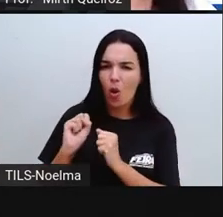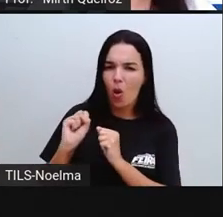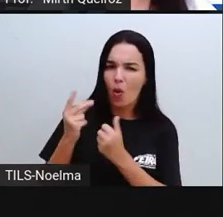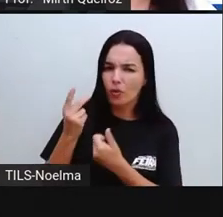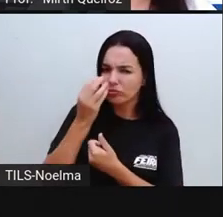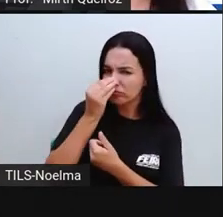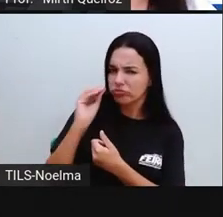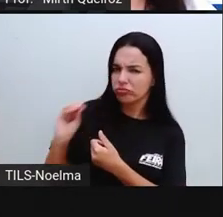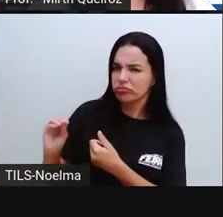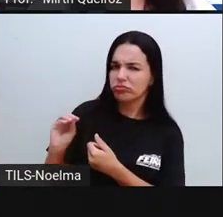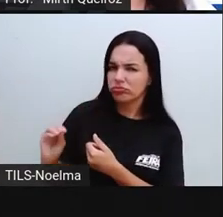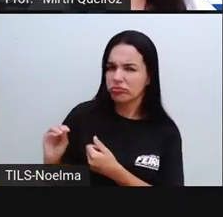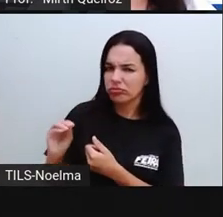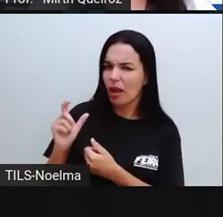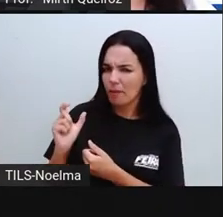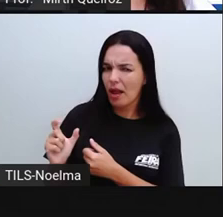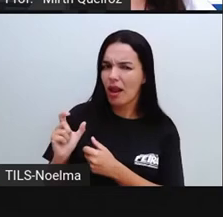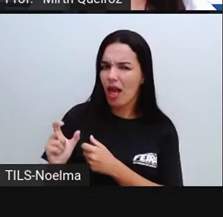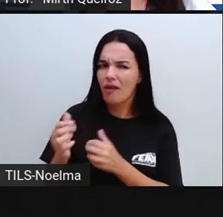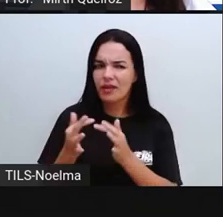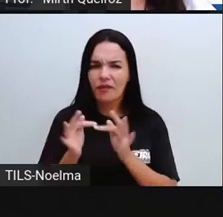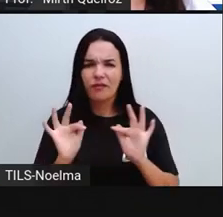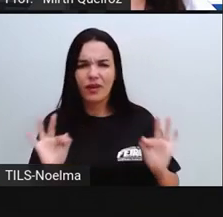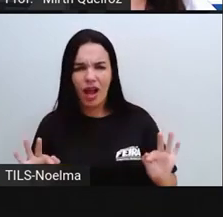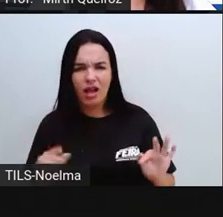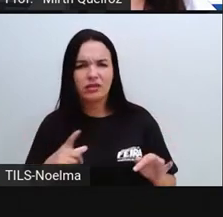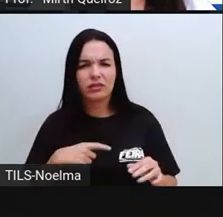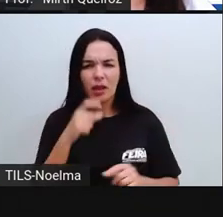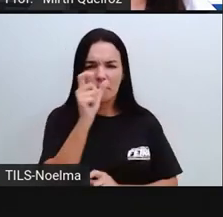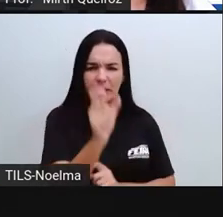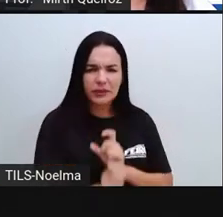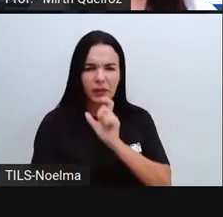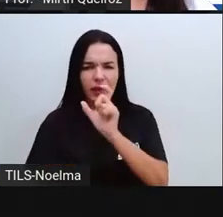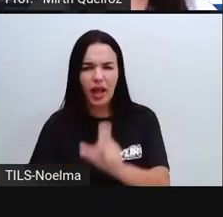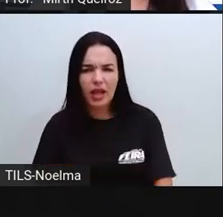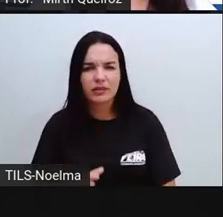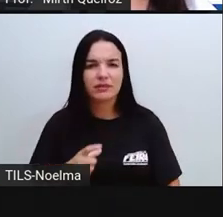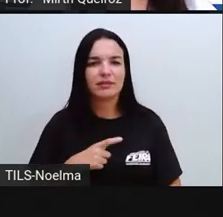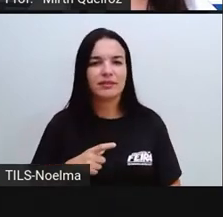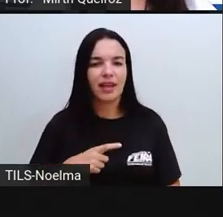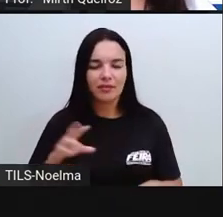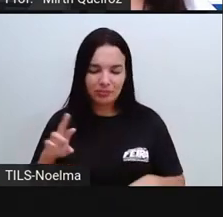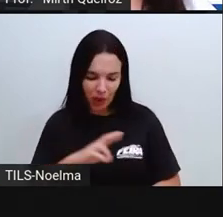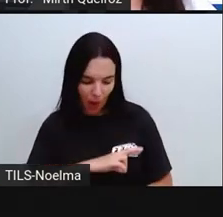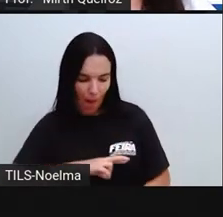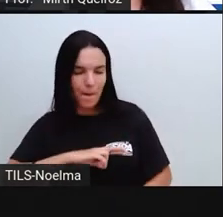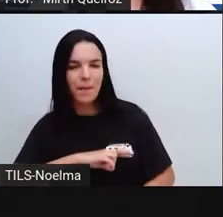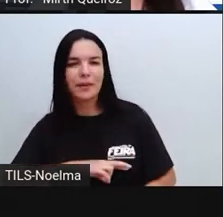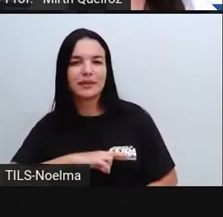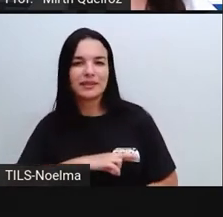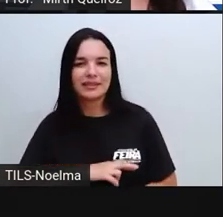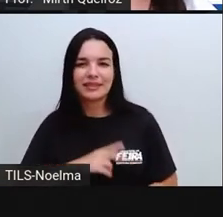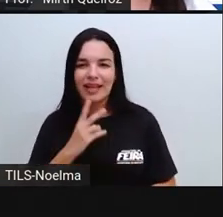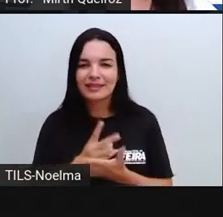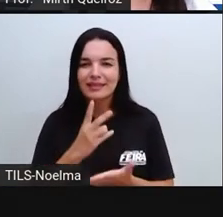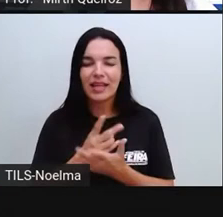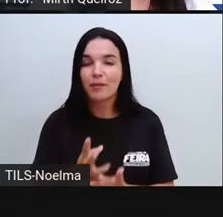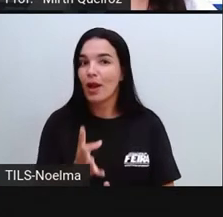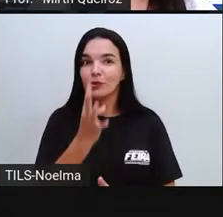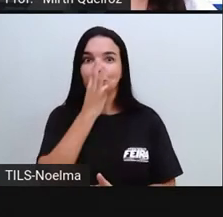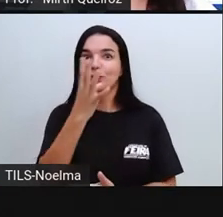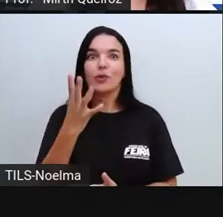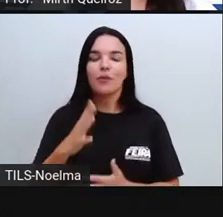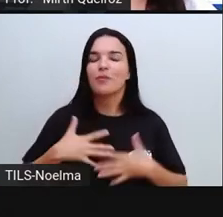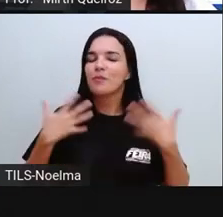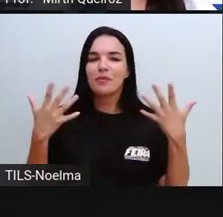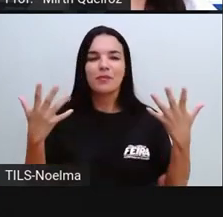se incorporam em personagens e objetos, em cenários e emoções. O romance sempre engendra surpresas que